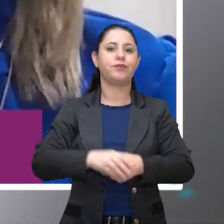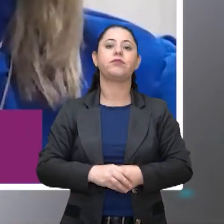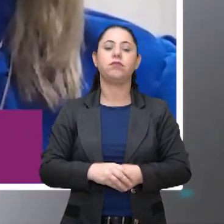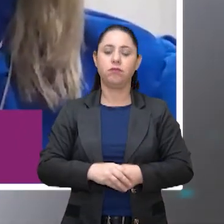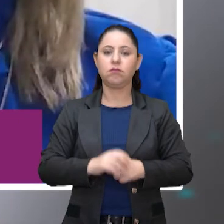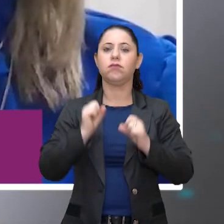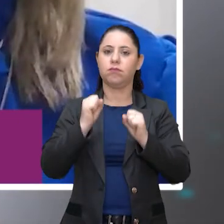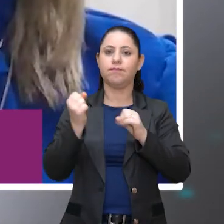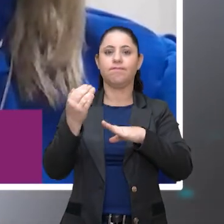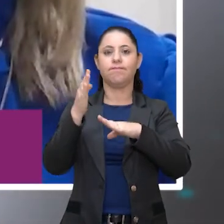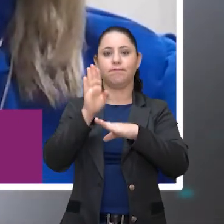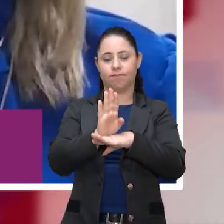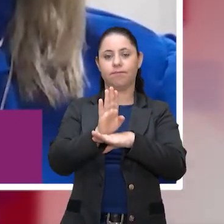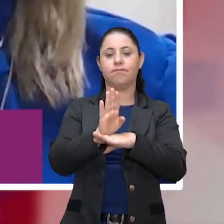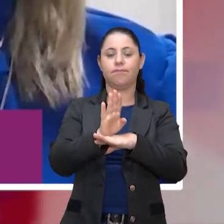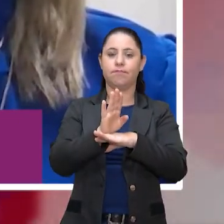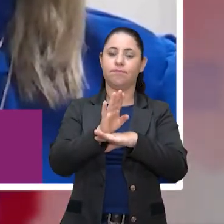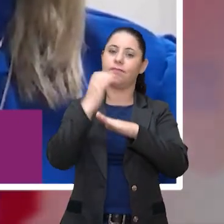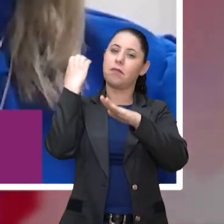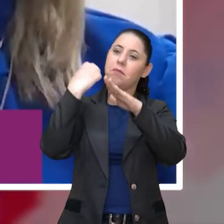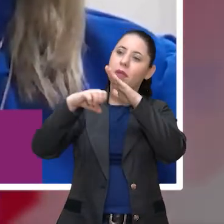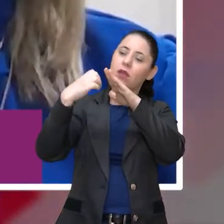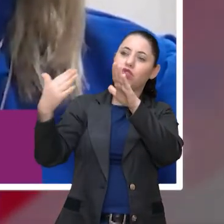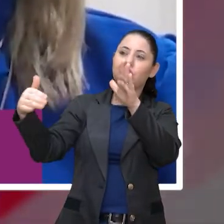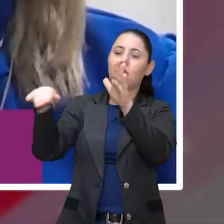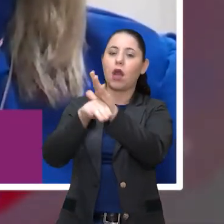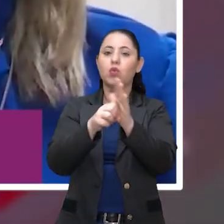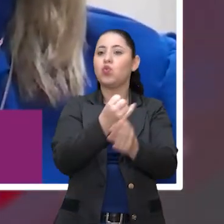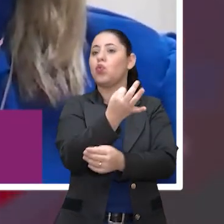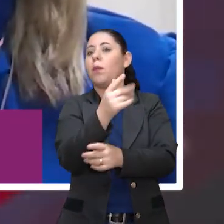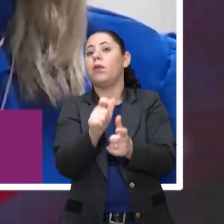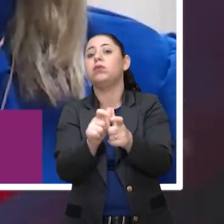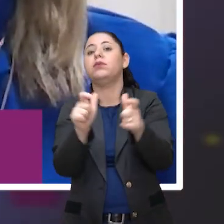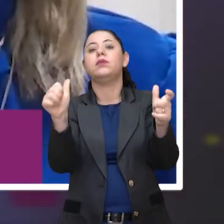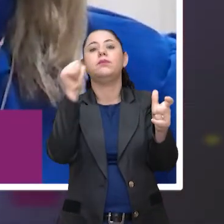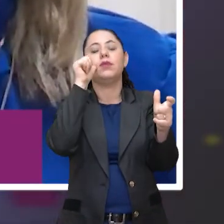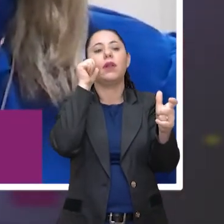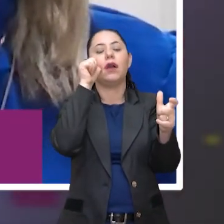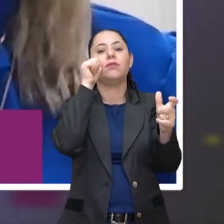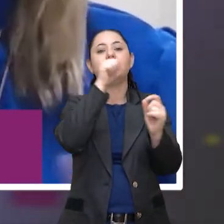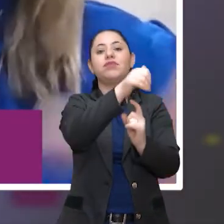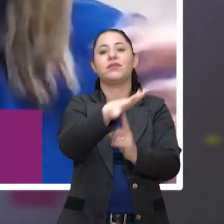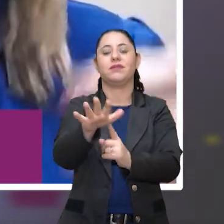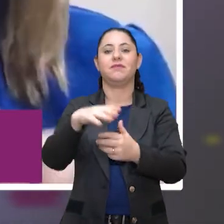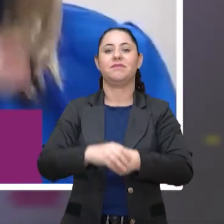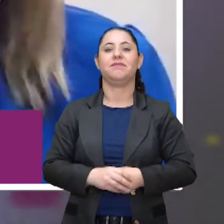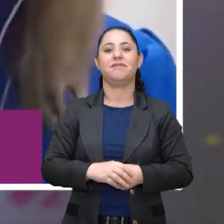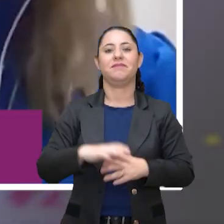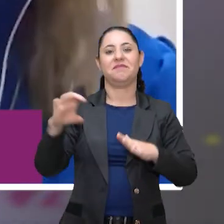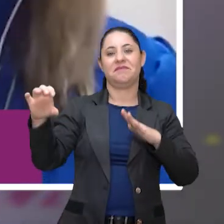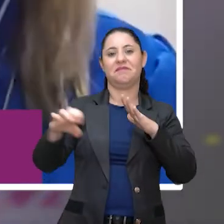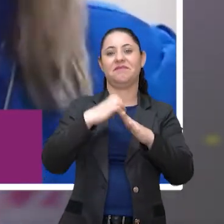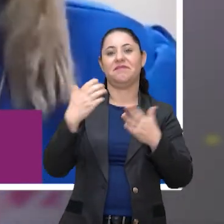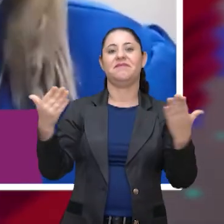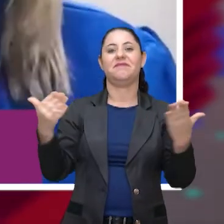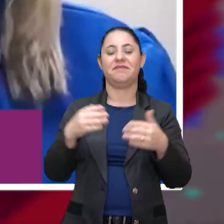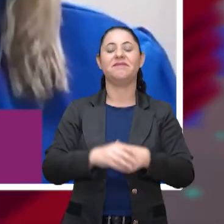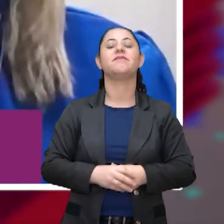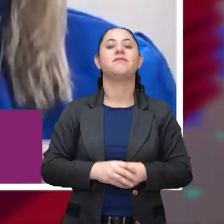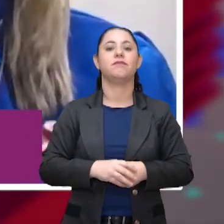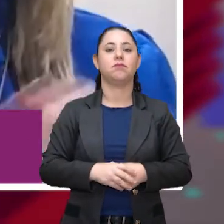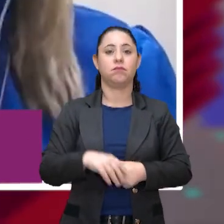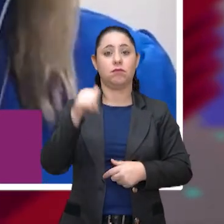e possa ajudar a essa mensagem chegar ao maior número de mulheres possível. Olha, a mensagem que eu recebi sua agora